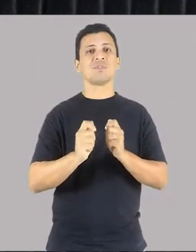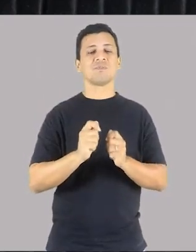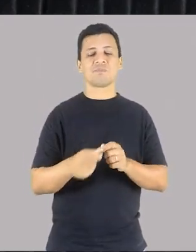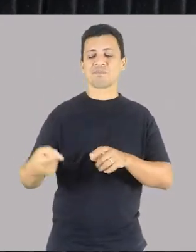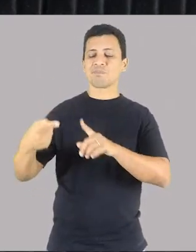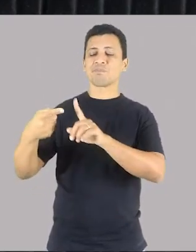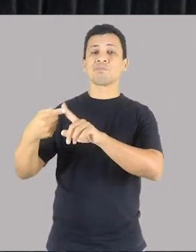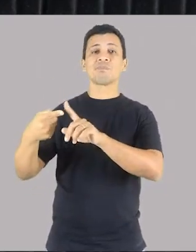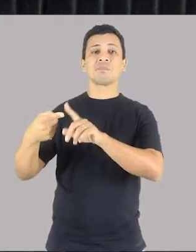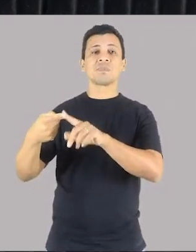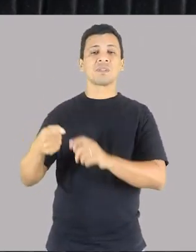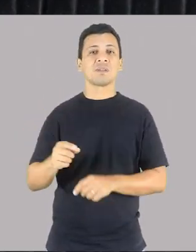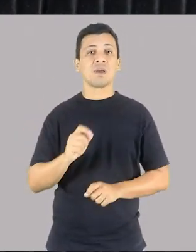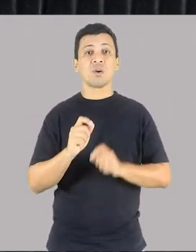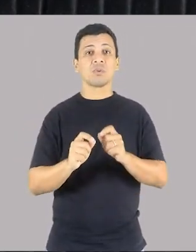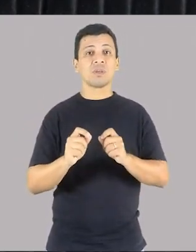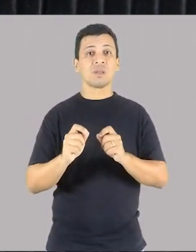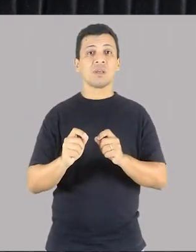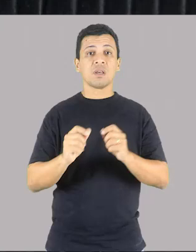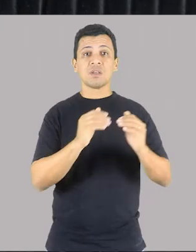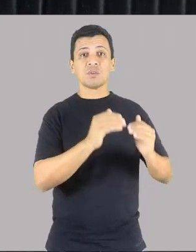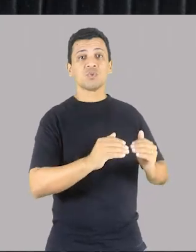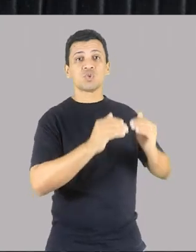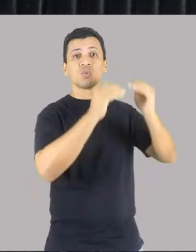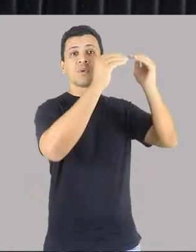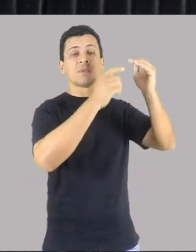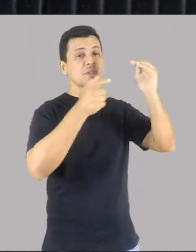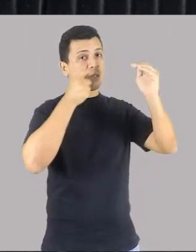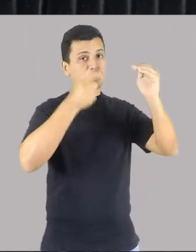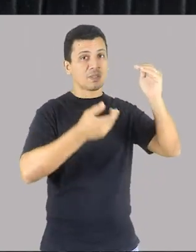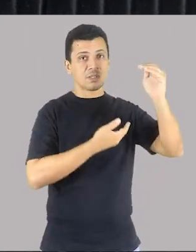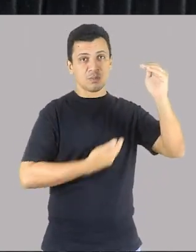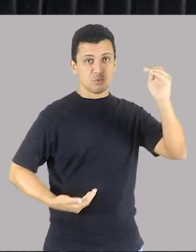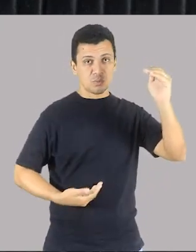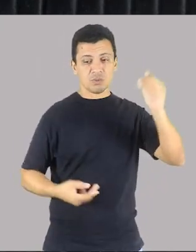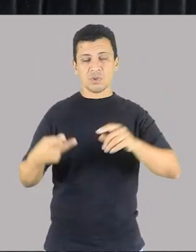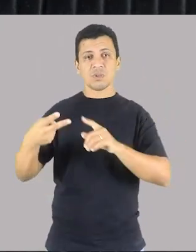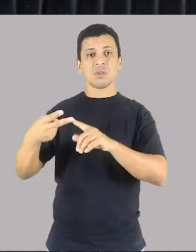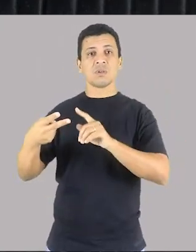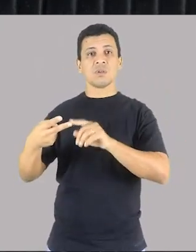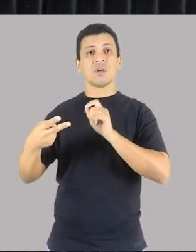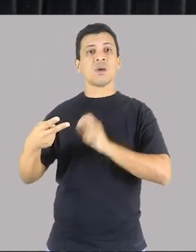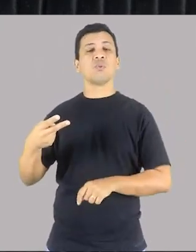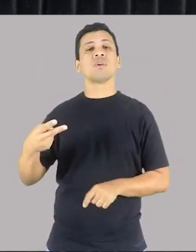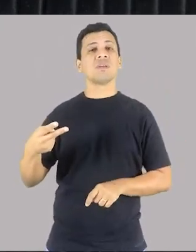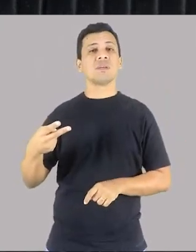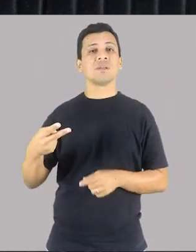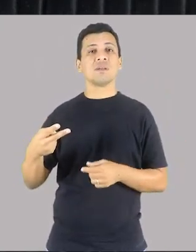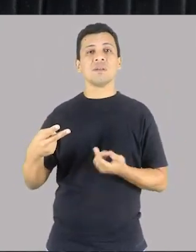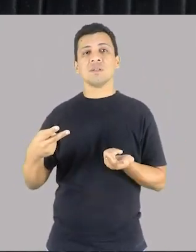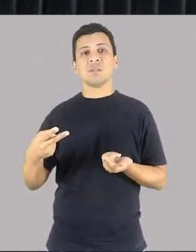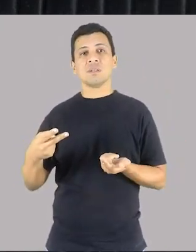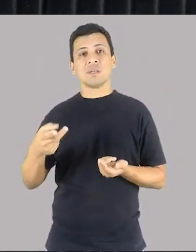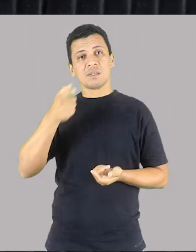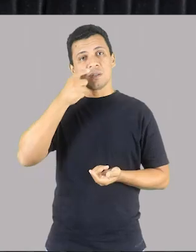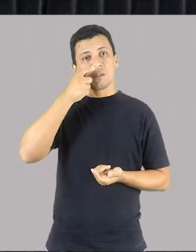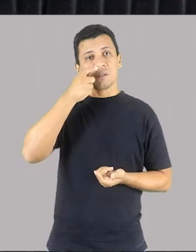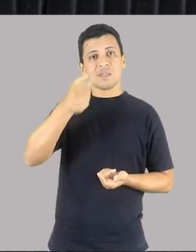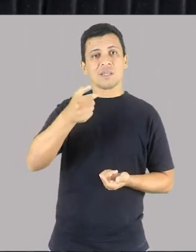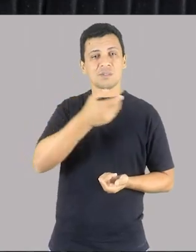primeiro deles é a supremacia do interesse público e o segundo é a indisponibilidade do interesse